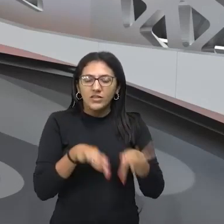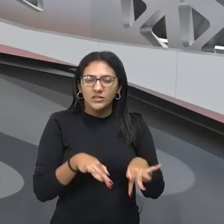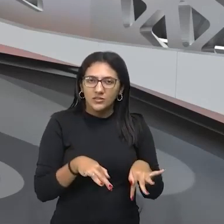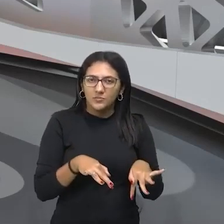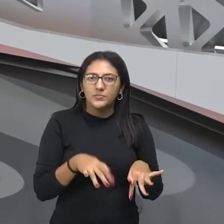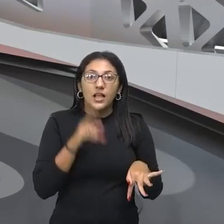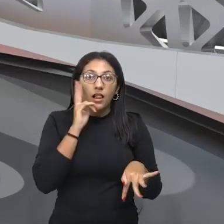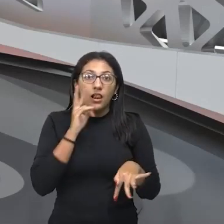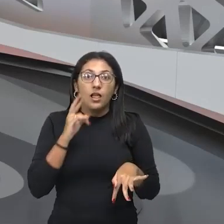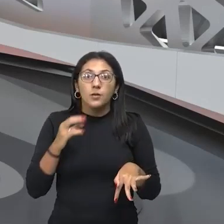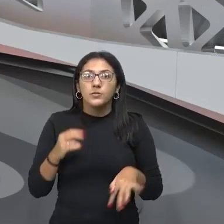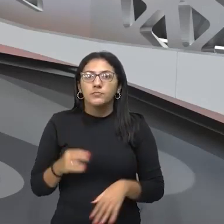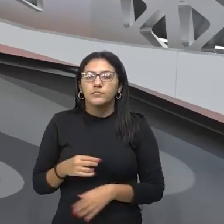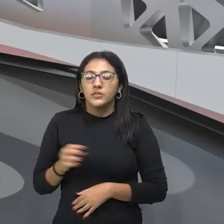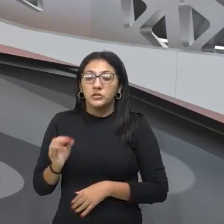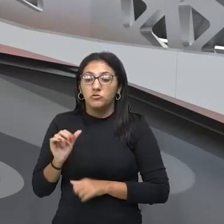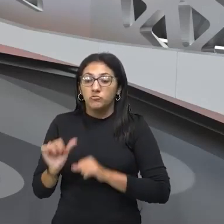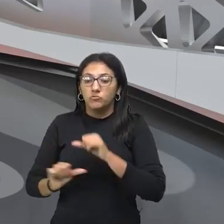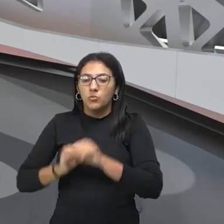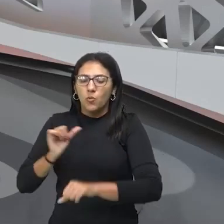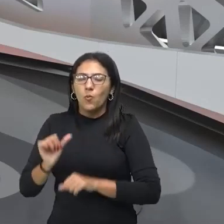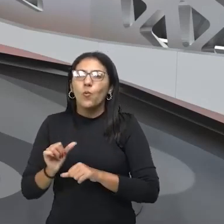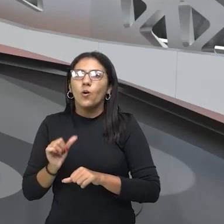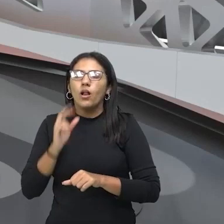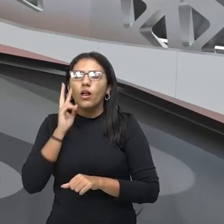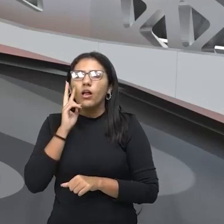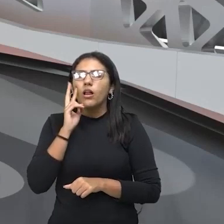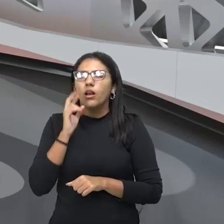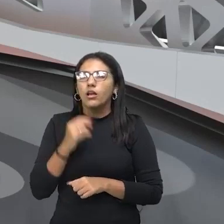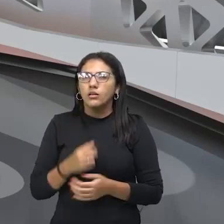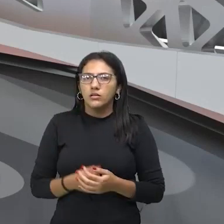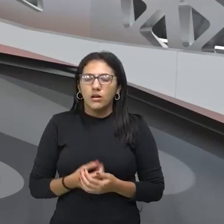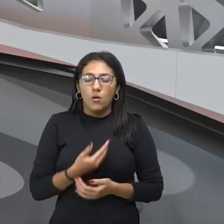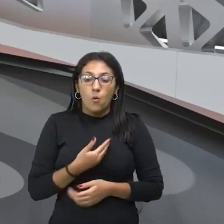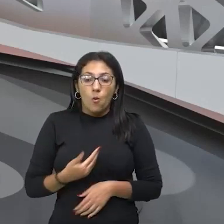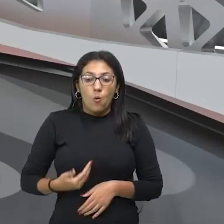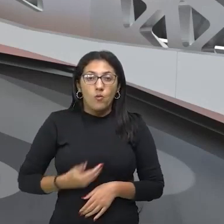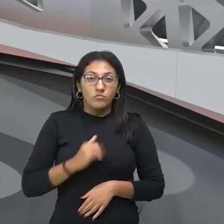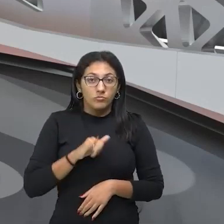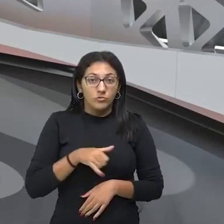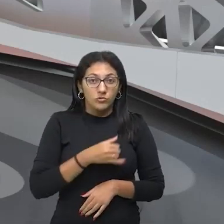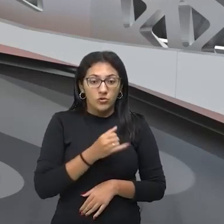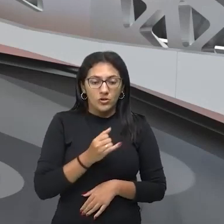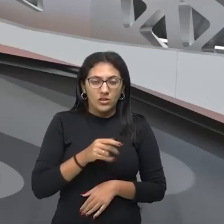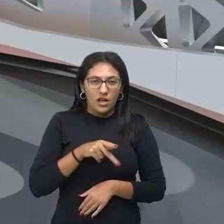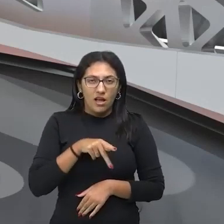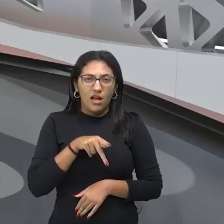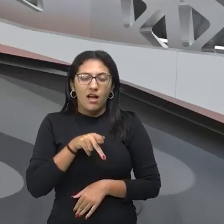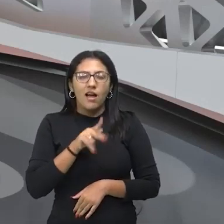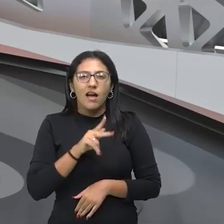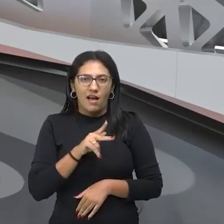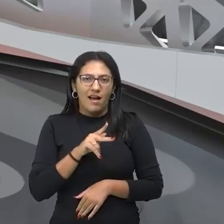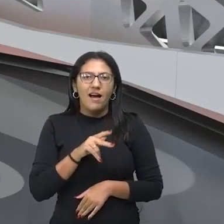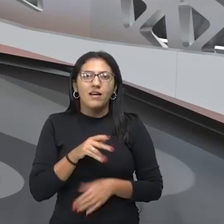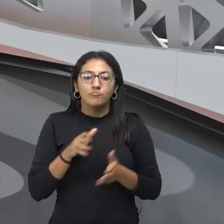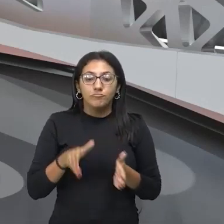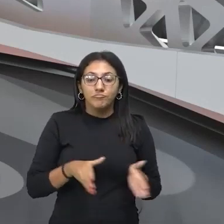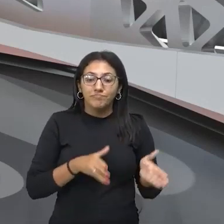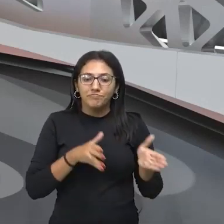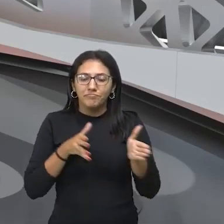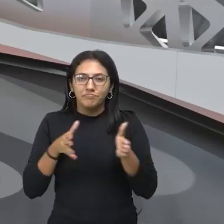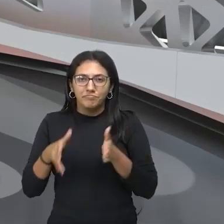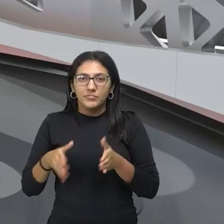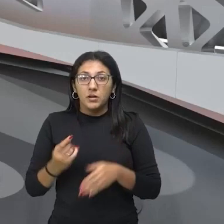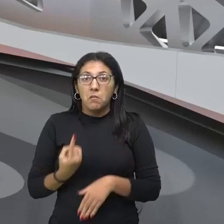civil. É importante lembrar que durante o governo de Juscelino nós tivemos o governo civil,